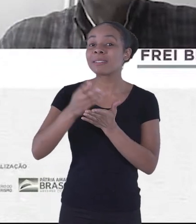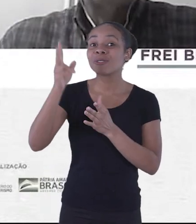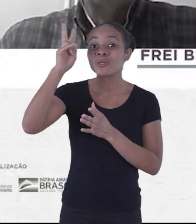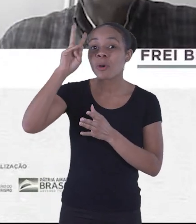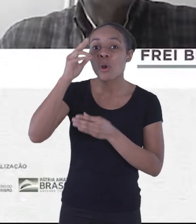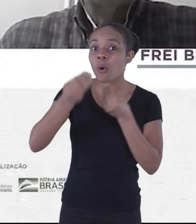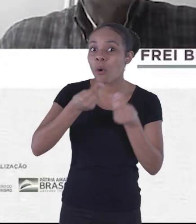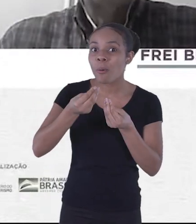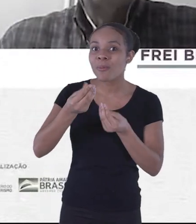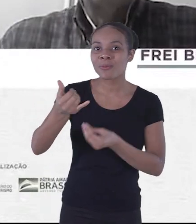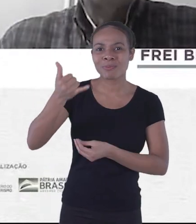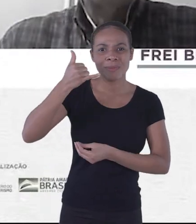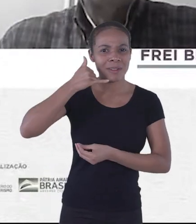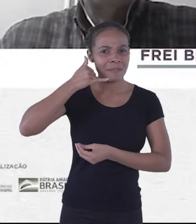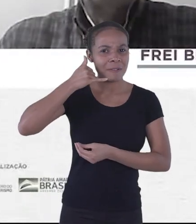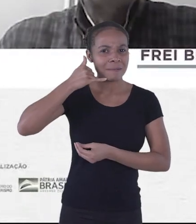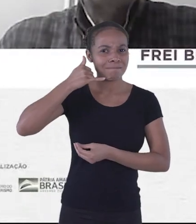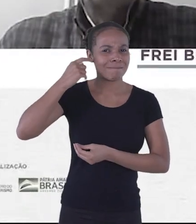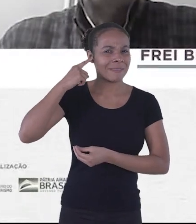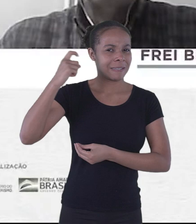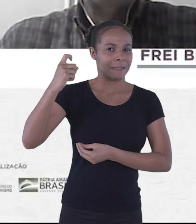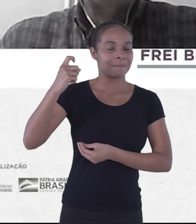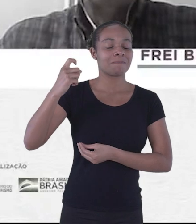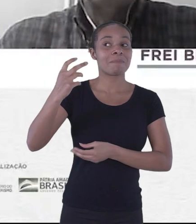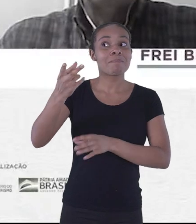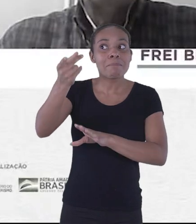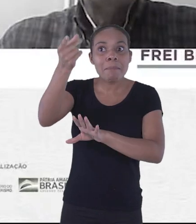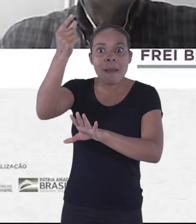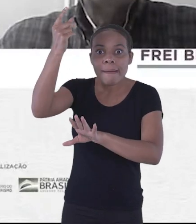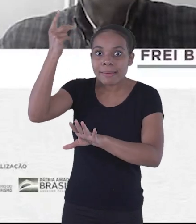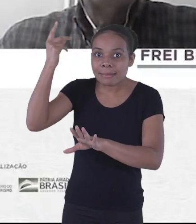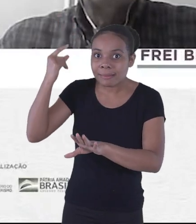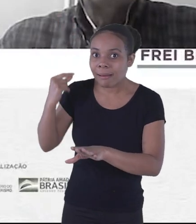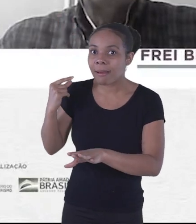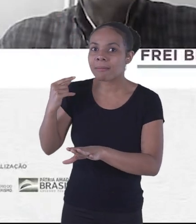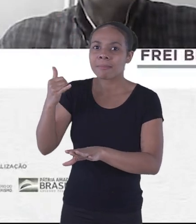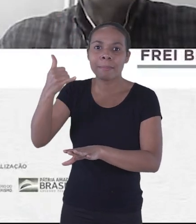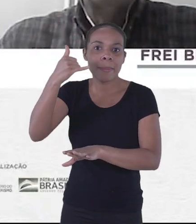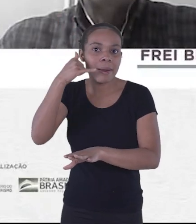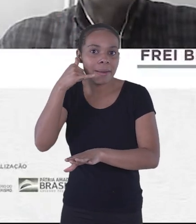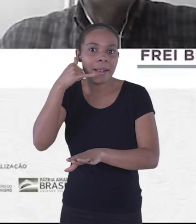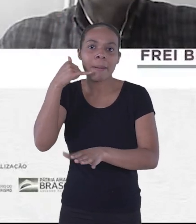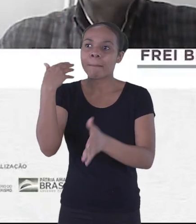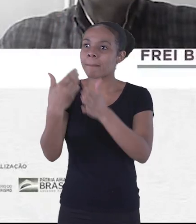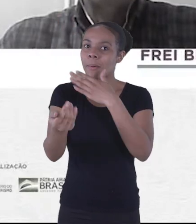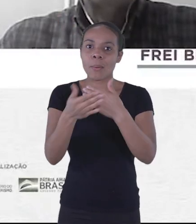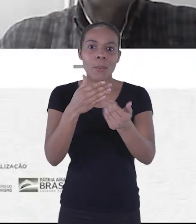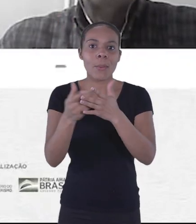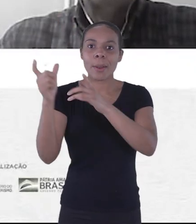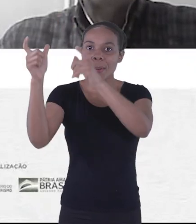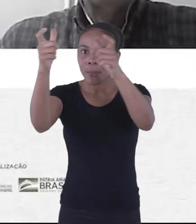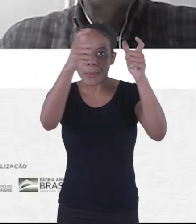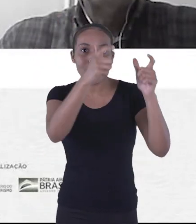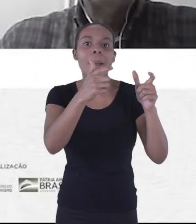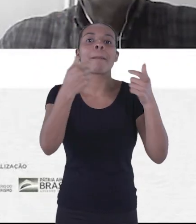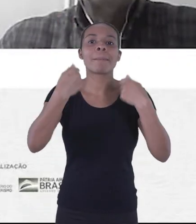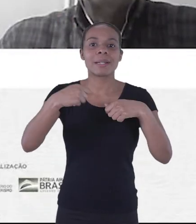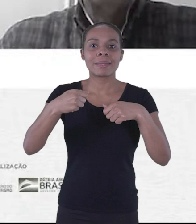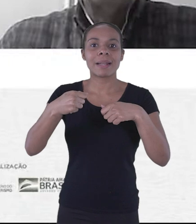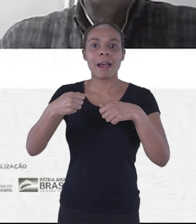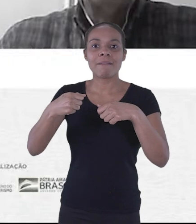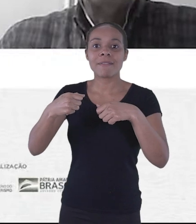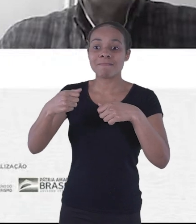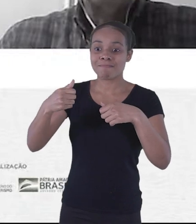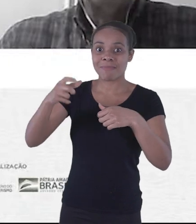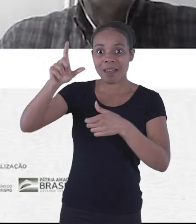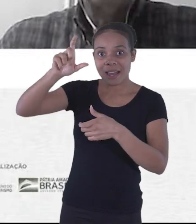sabe o que é uma ficha de telefone. Mas antigamente, para ligar para qualquer lugar, tinha uma ficha de telefone. E o projeto Sempre um Papo,